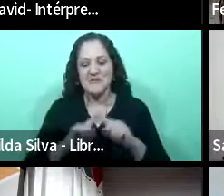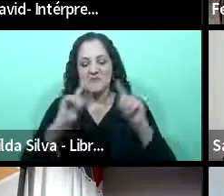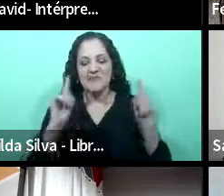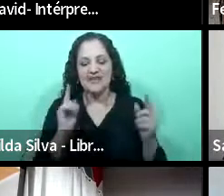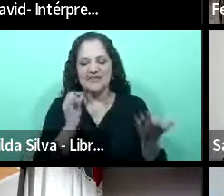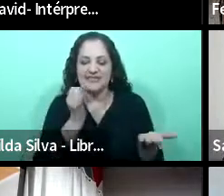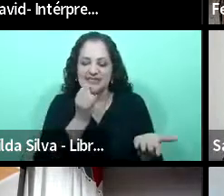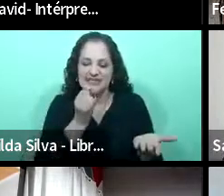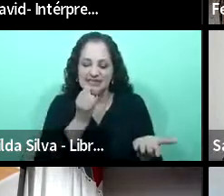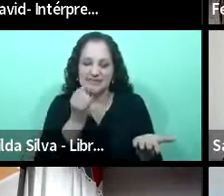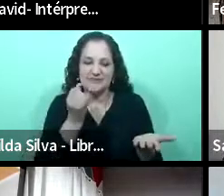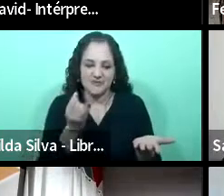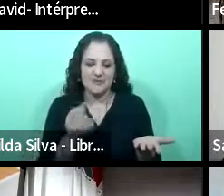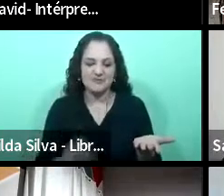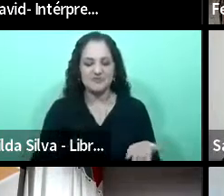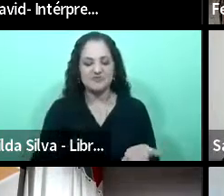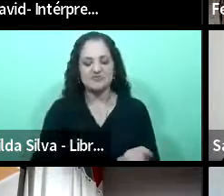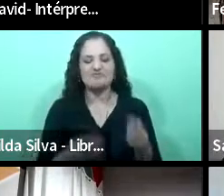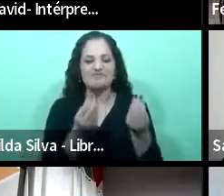Mas,